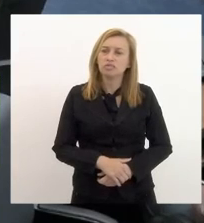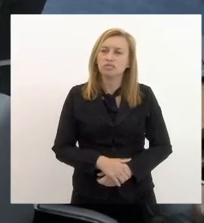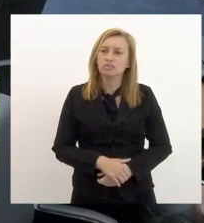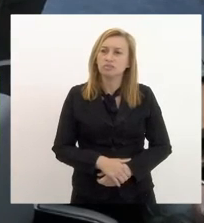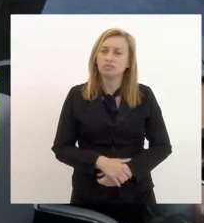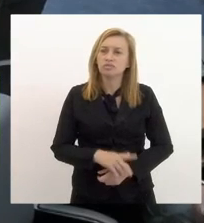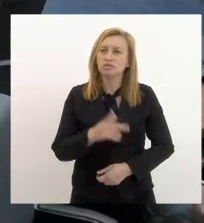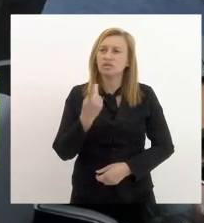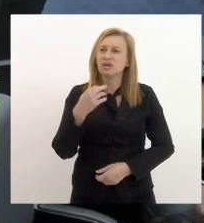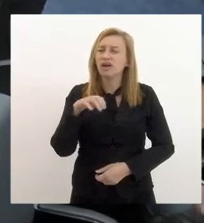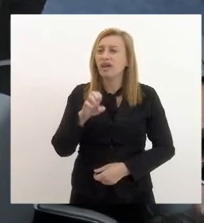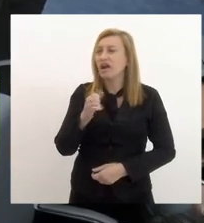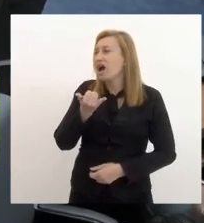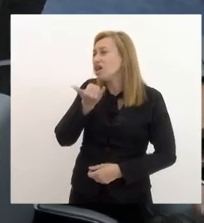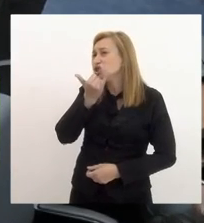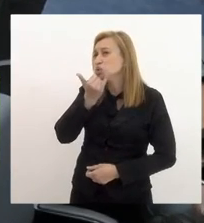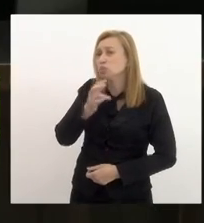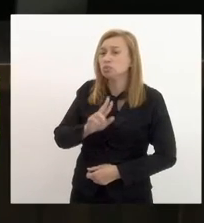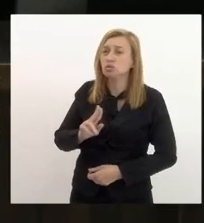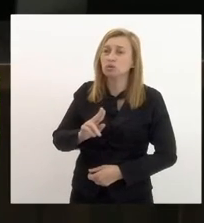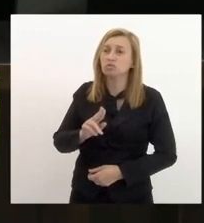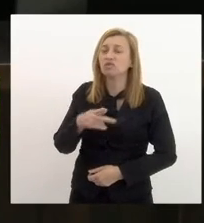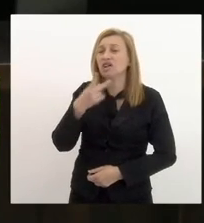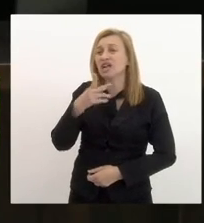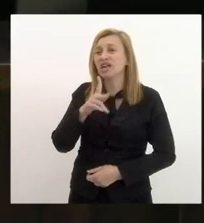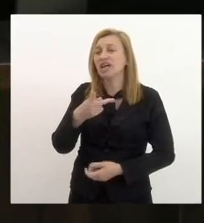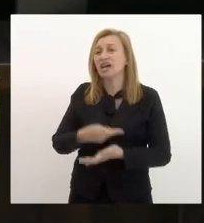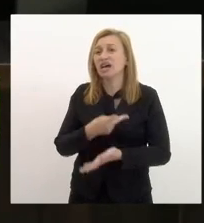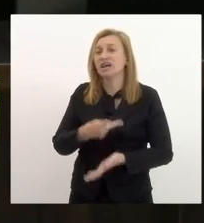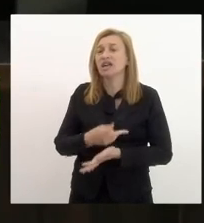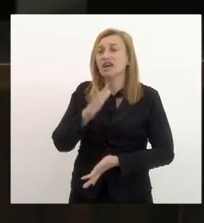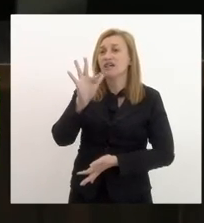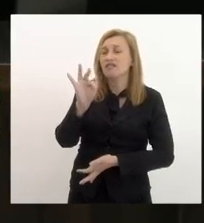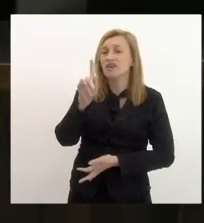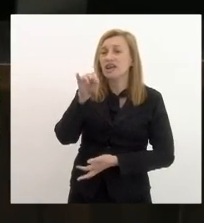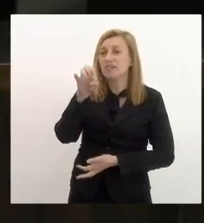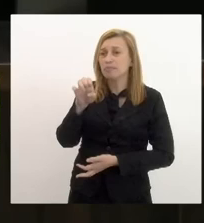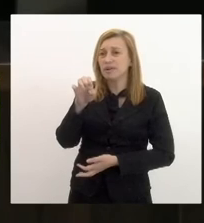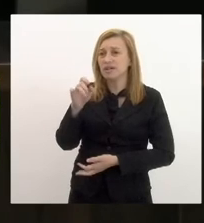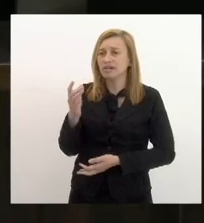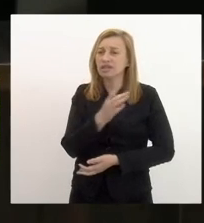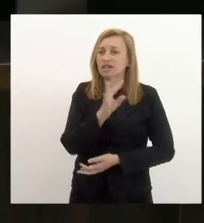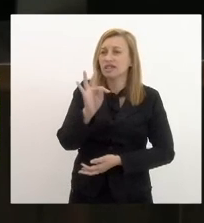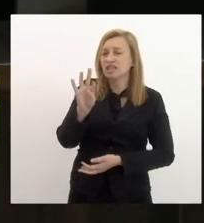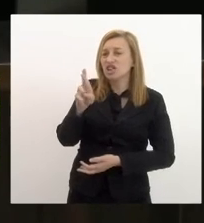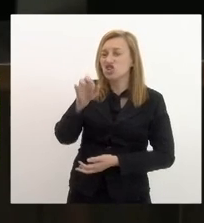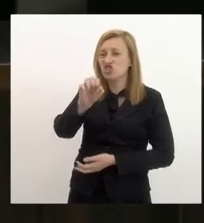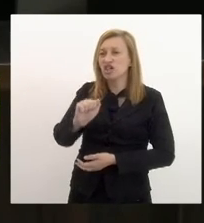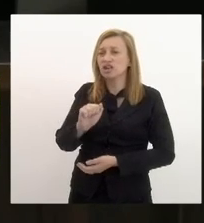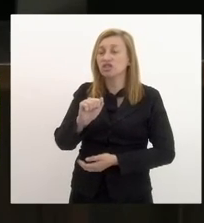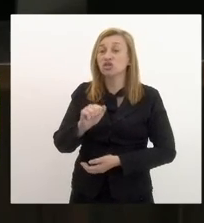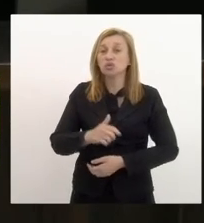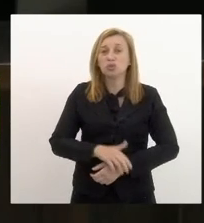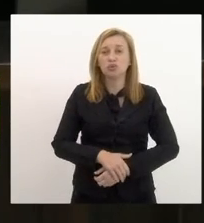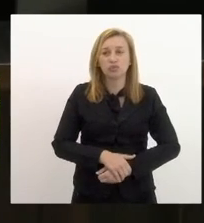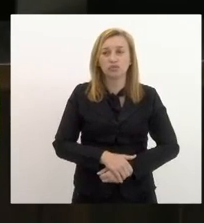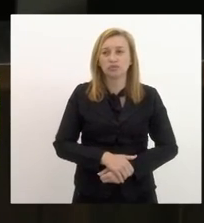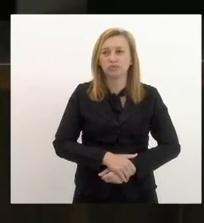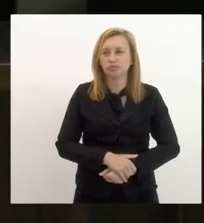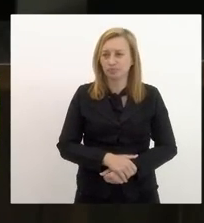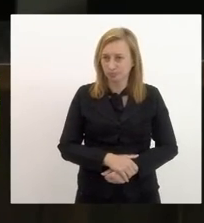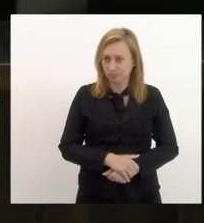o Henrique figueira não desculpe eu falei errado é o seu Felipe Teixeira desculpa Felipe